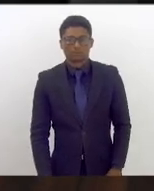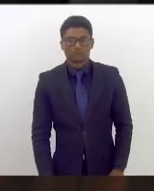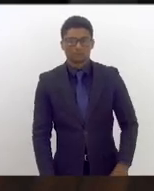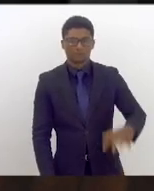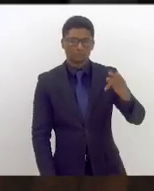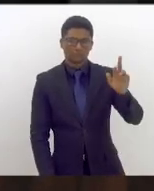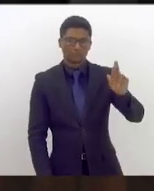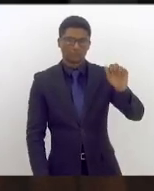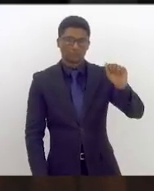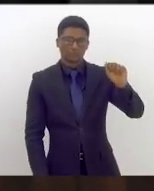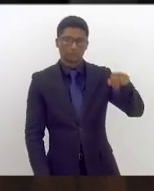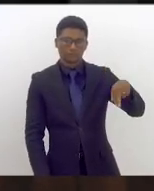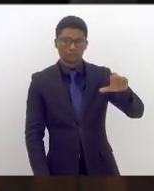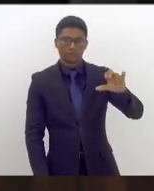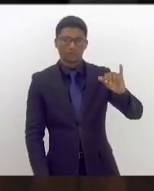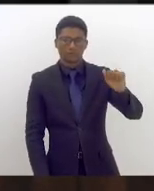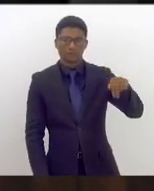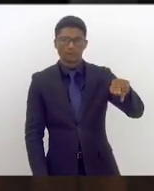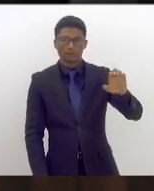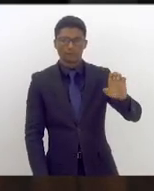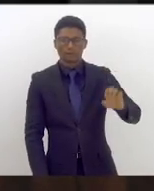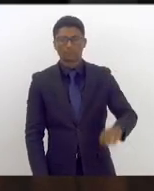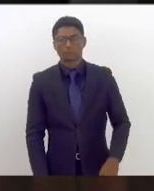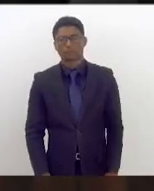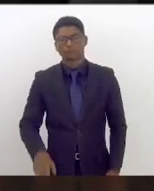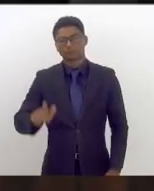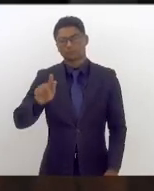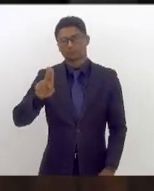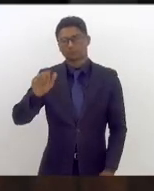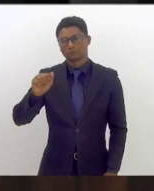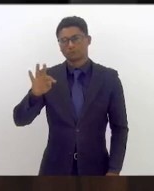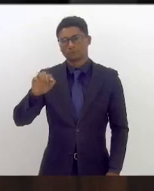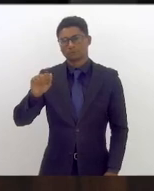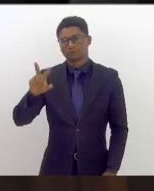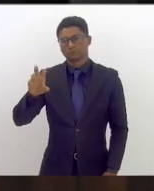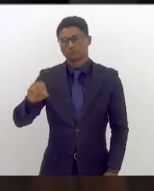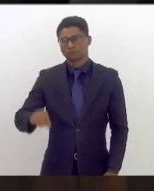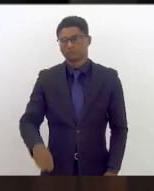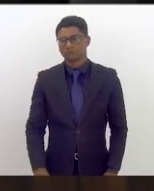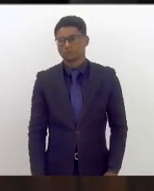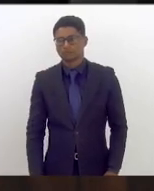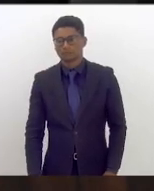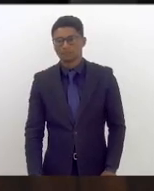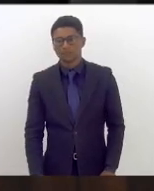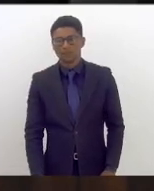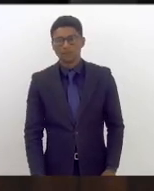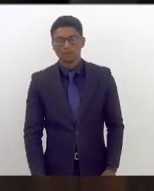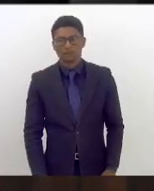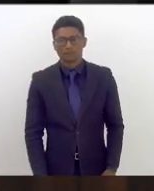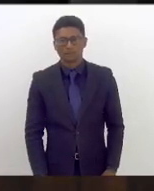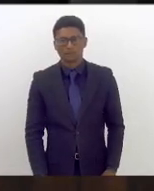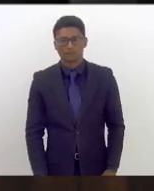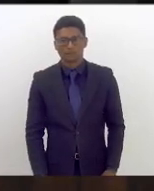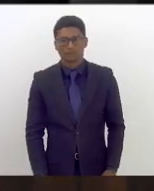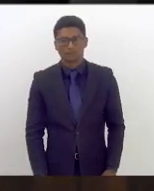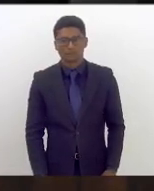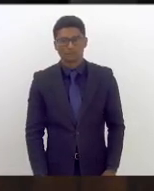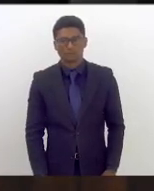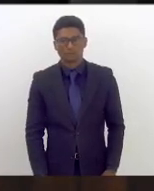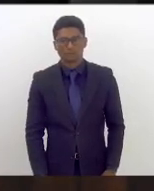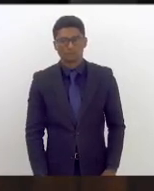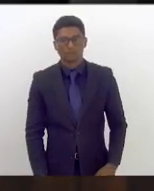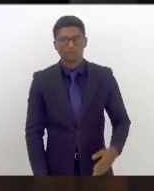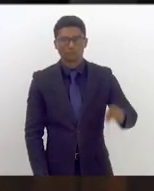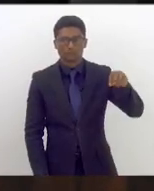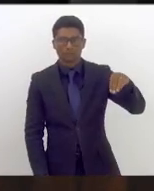Franciane Mota Gustavo Schmidt Léo Vieira presente voltou Márcio